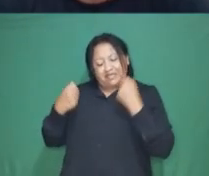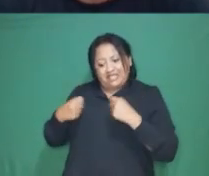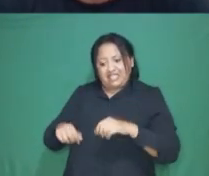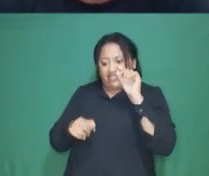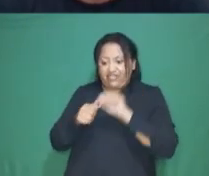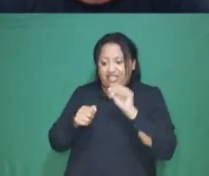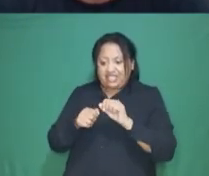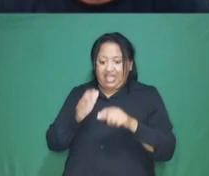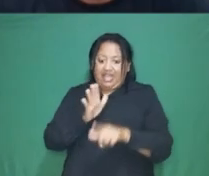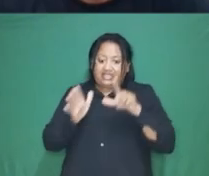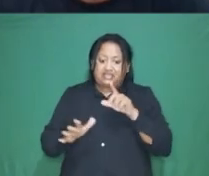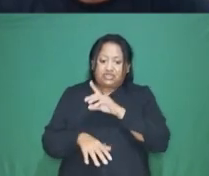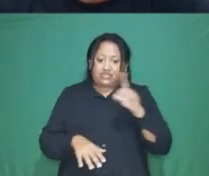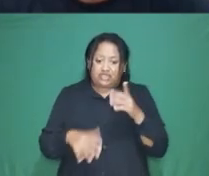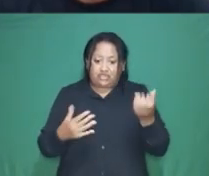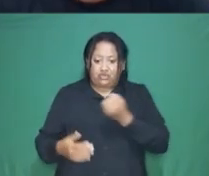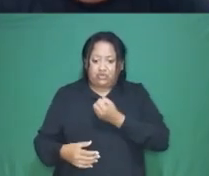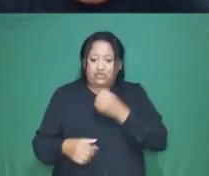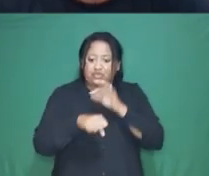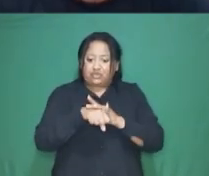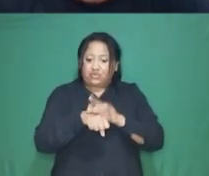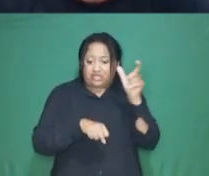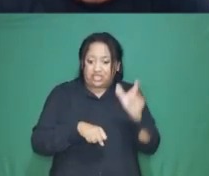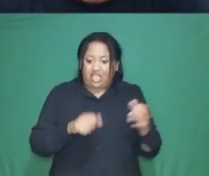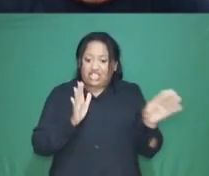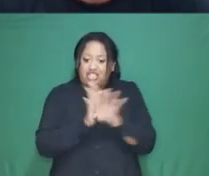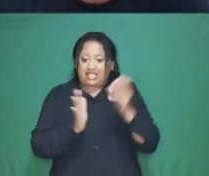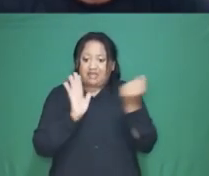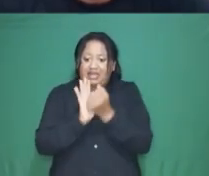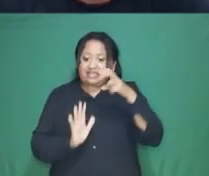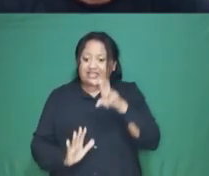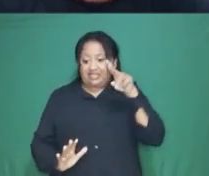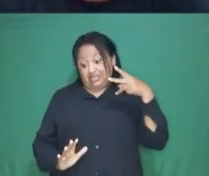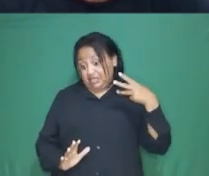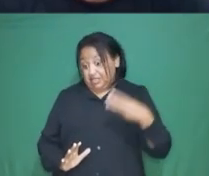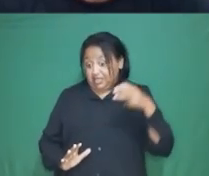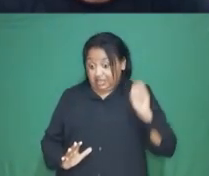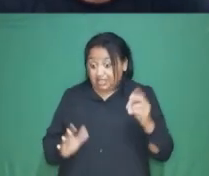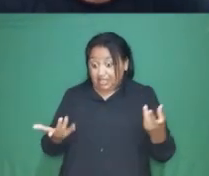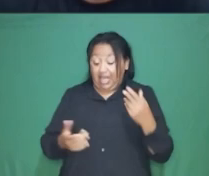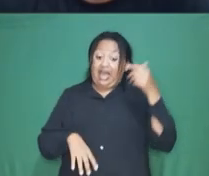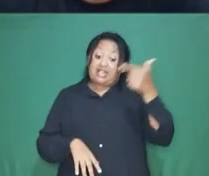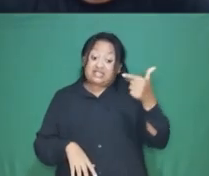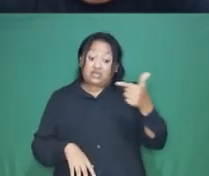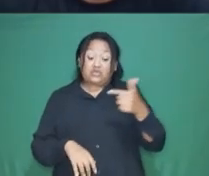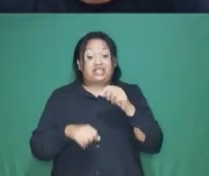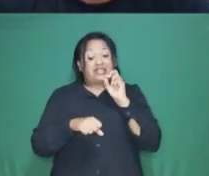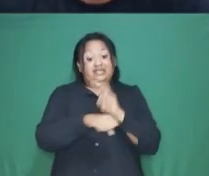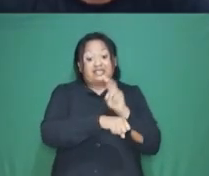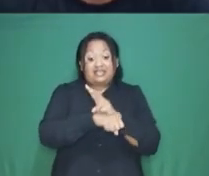marca de 530 pessoas e a segunda detetização precisou acontecer a segunda detetização